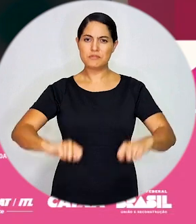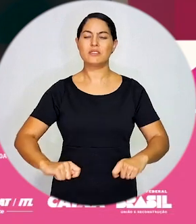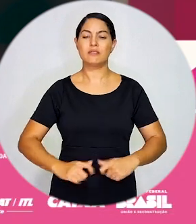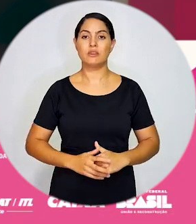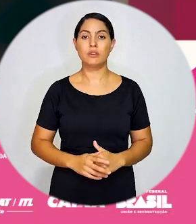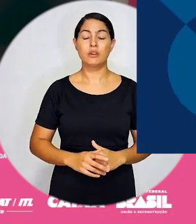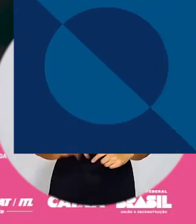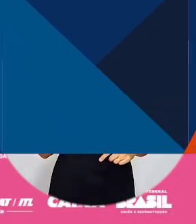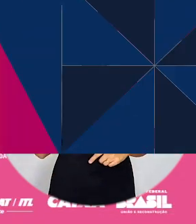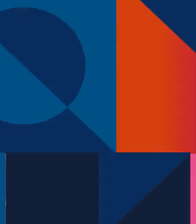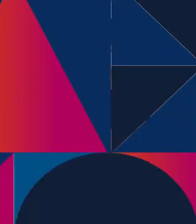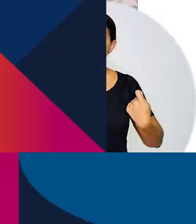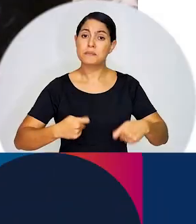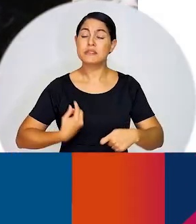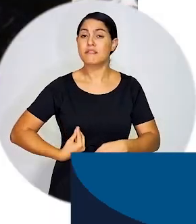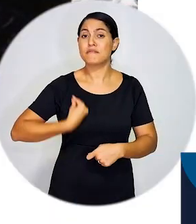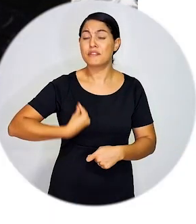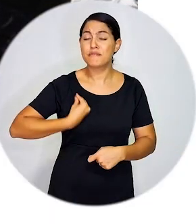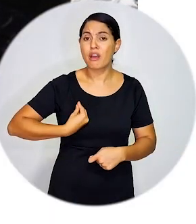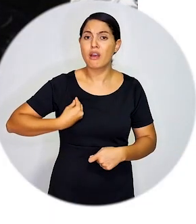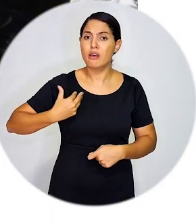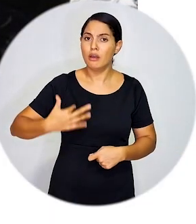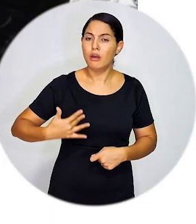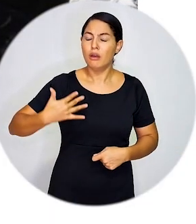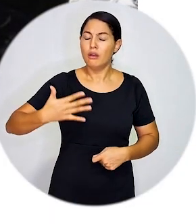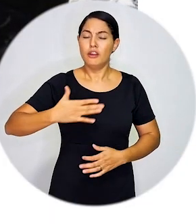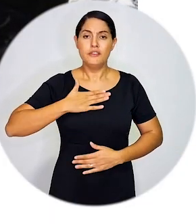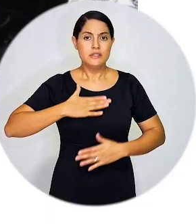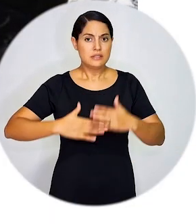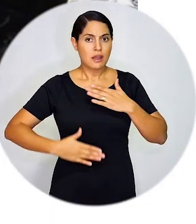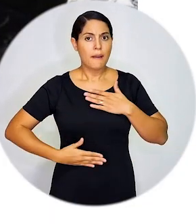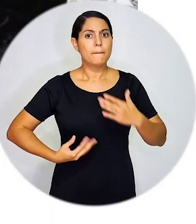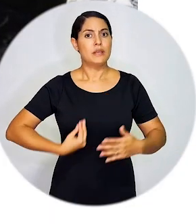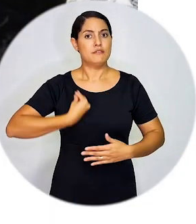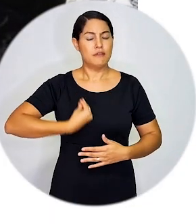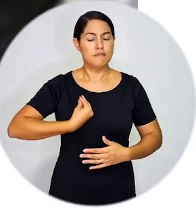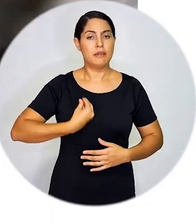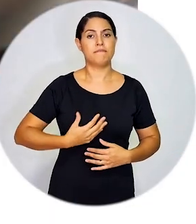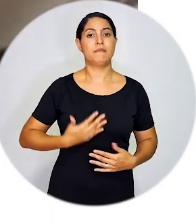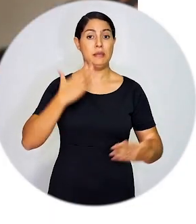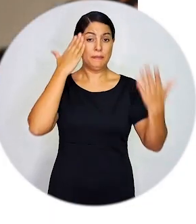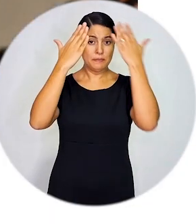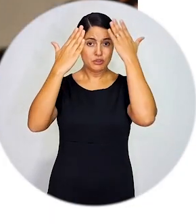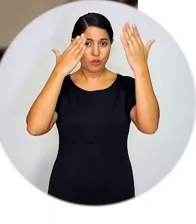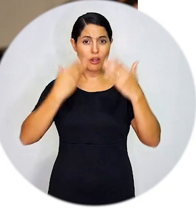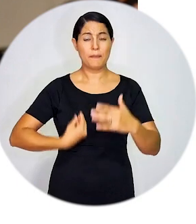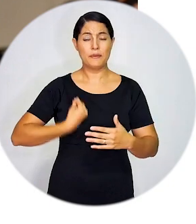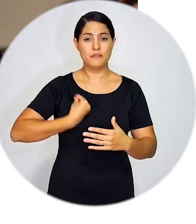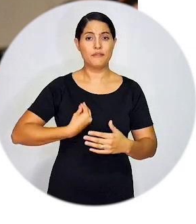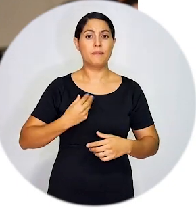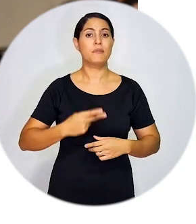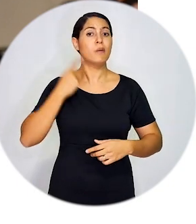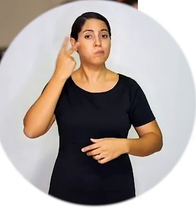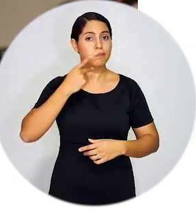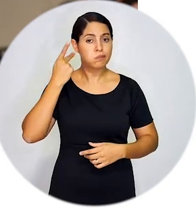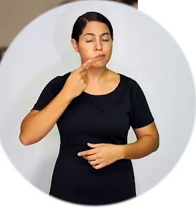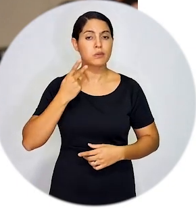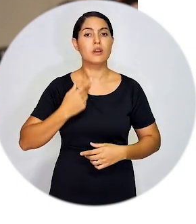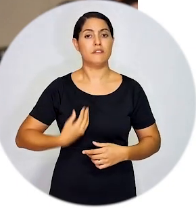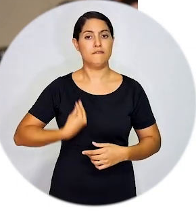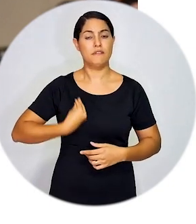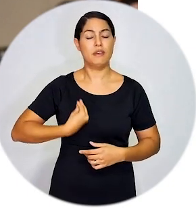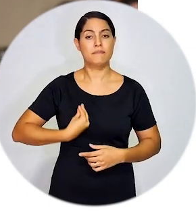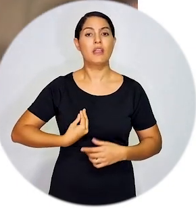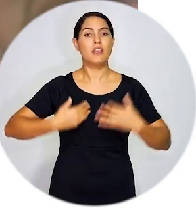isso, precisamos sobreviver. Precisamos sobreviver fisicamente, psicologicamente,